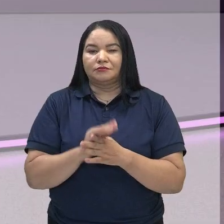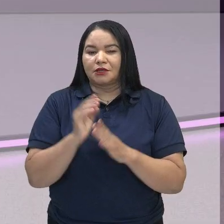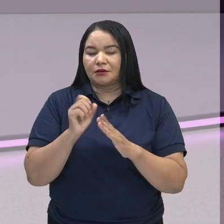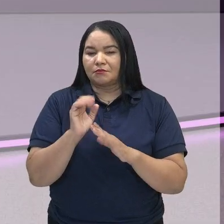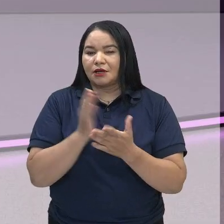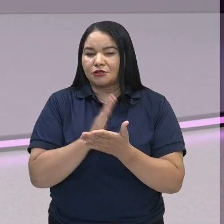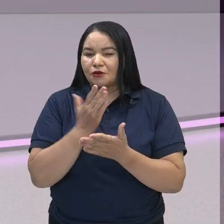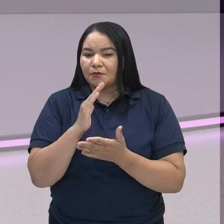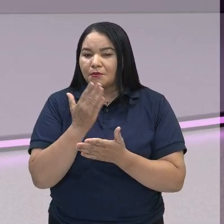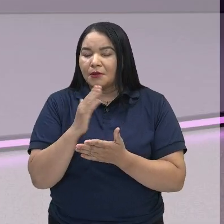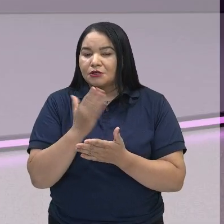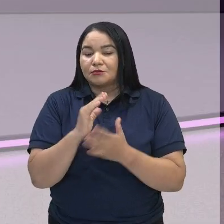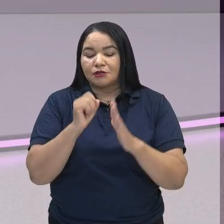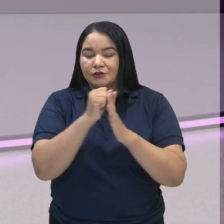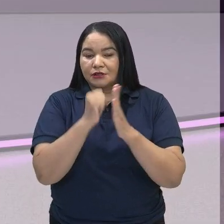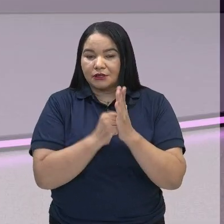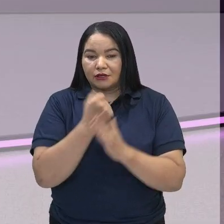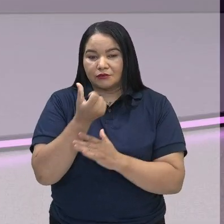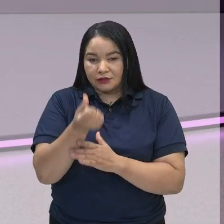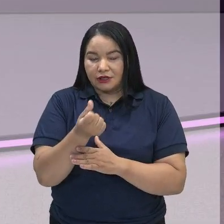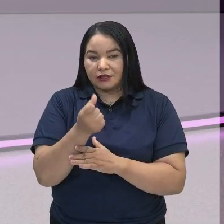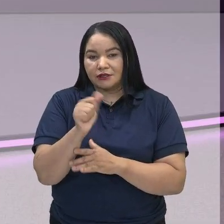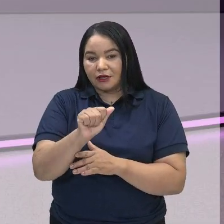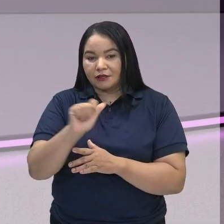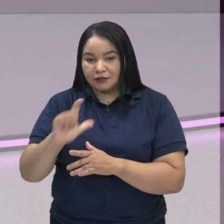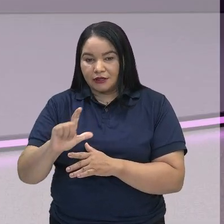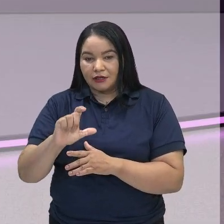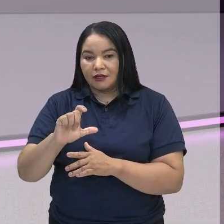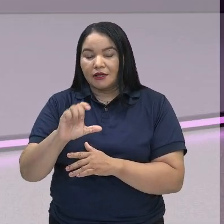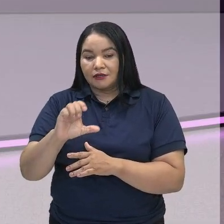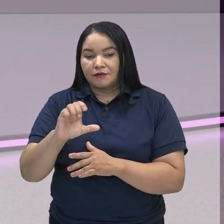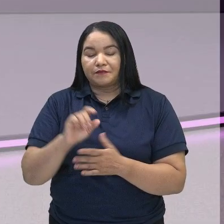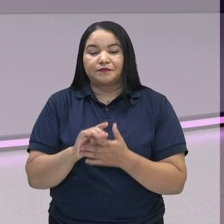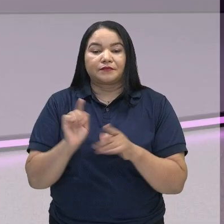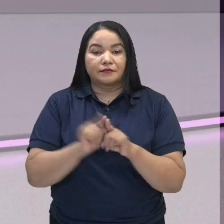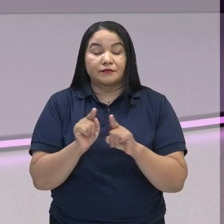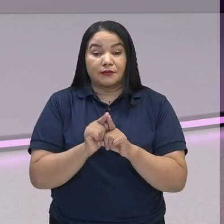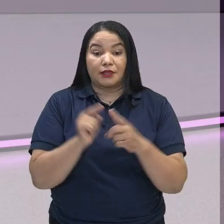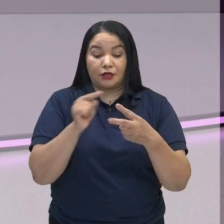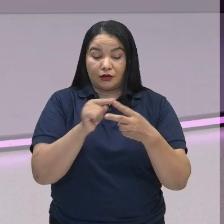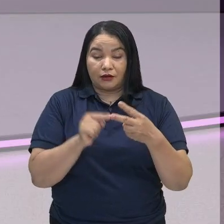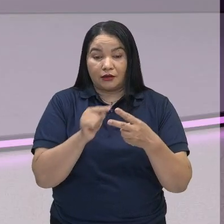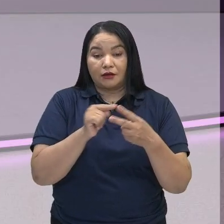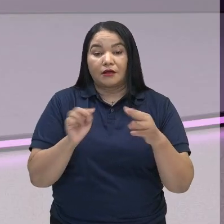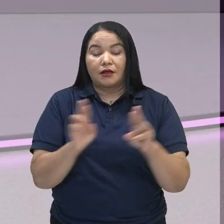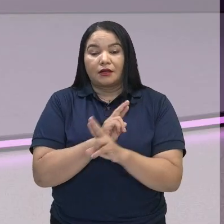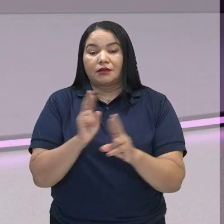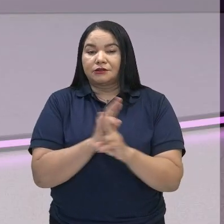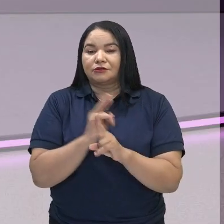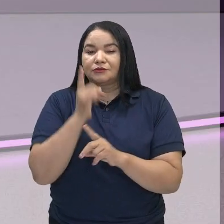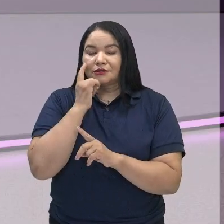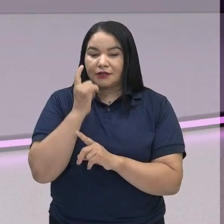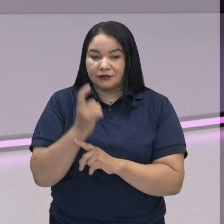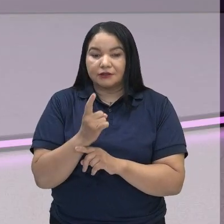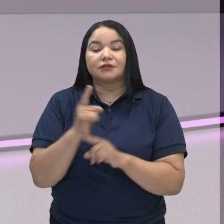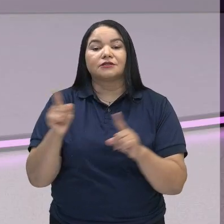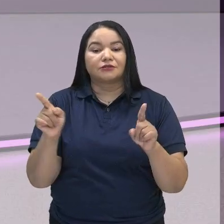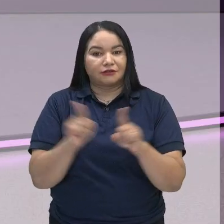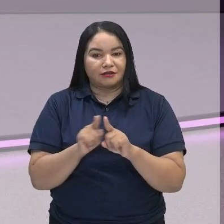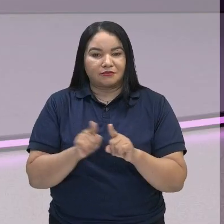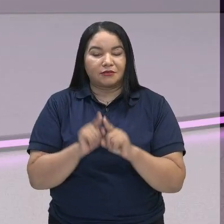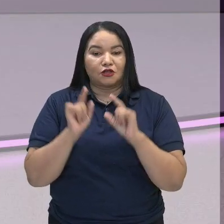século 6 a.C. E, pessoal, o teorema de Pitágoras ele estabelece uma relação muito interessante,